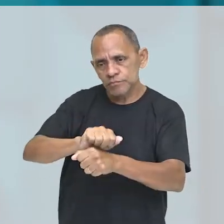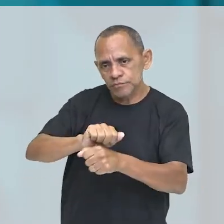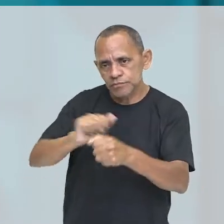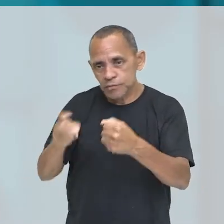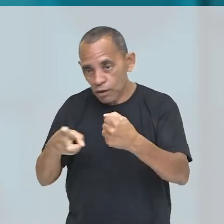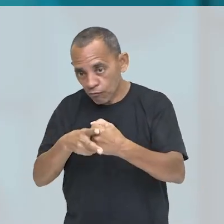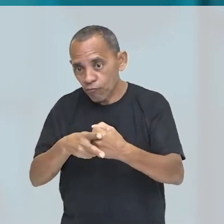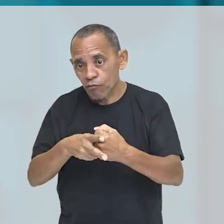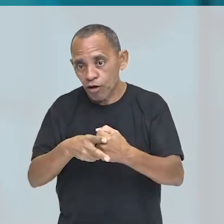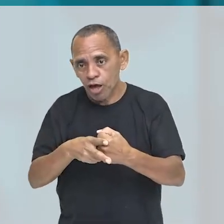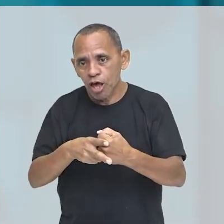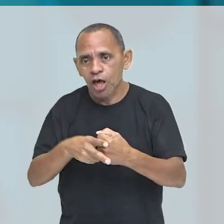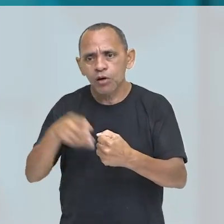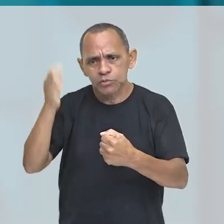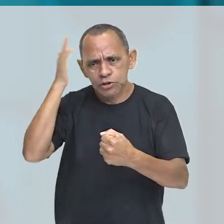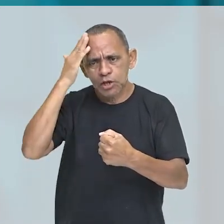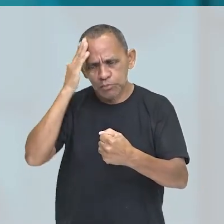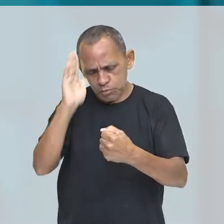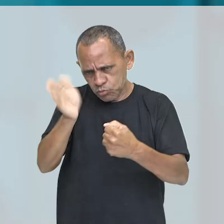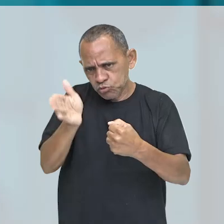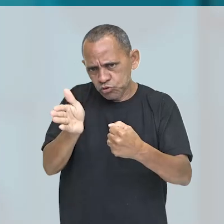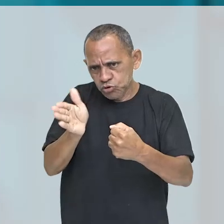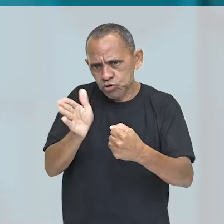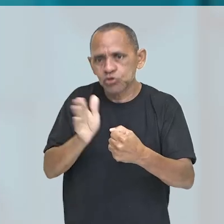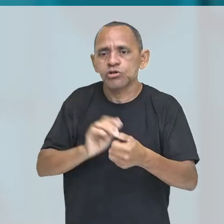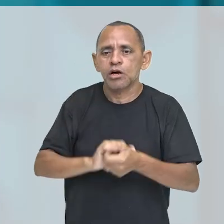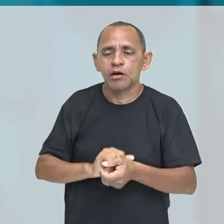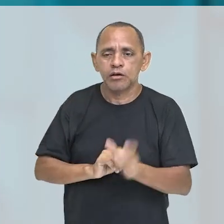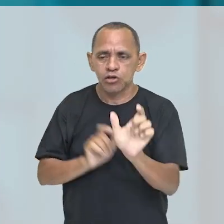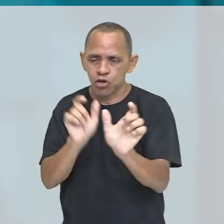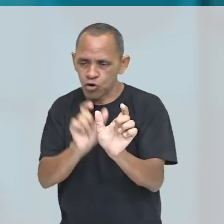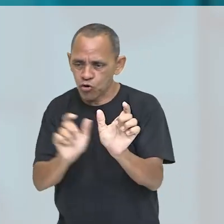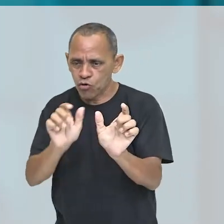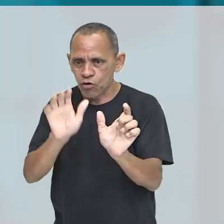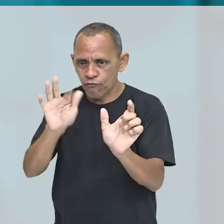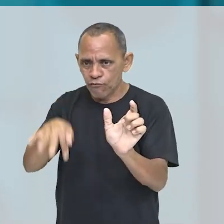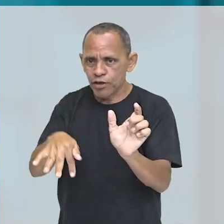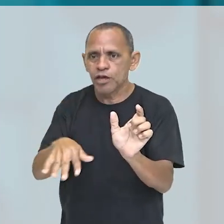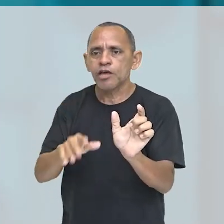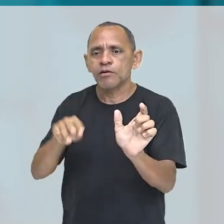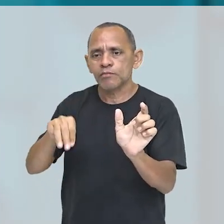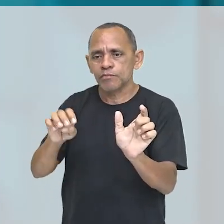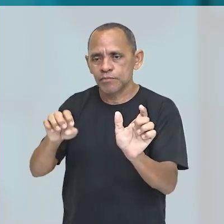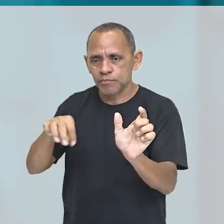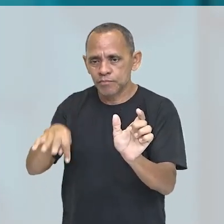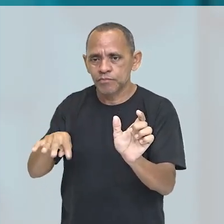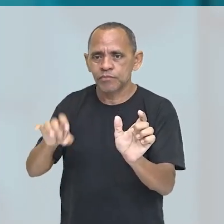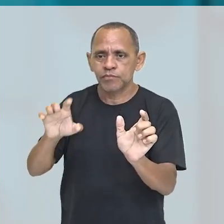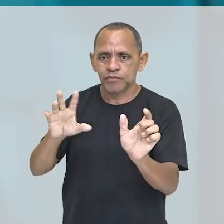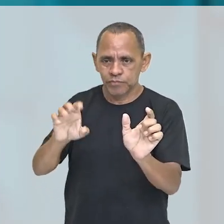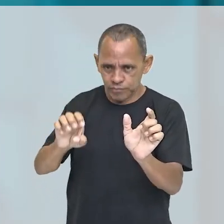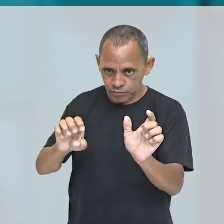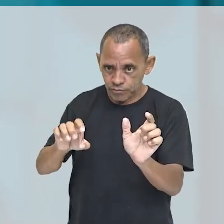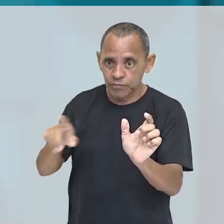advérbio e já sabemos que a tradução final dele é mente, ok? Espero, gente, que vocês tenham